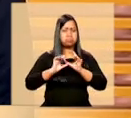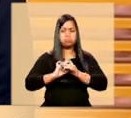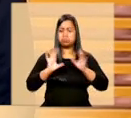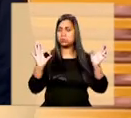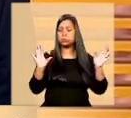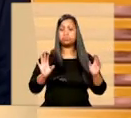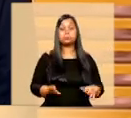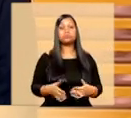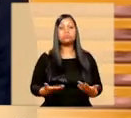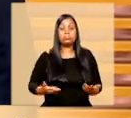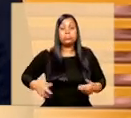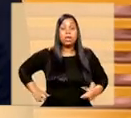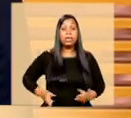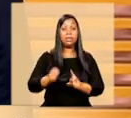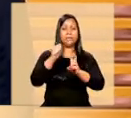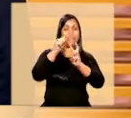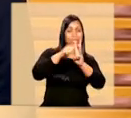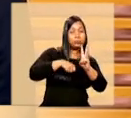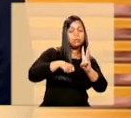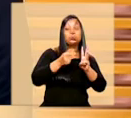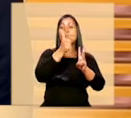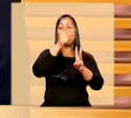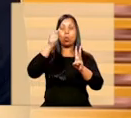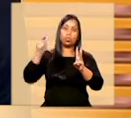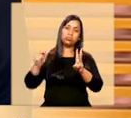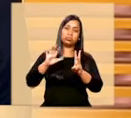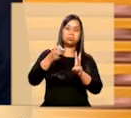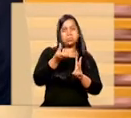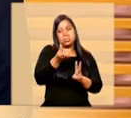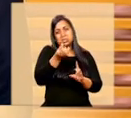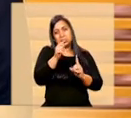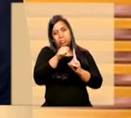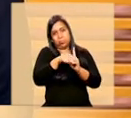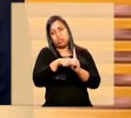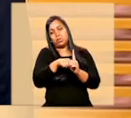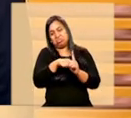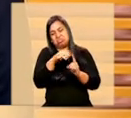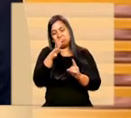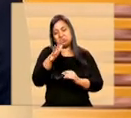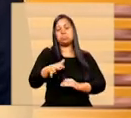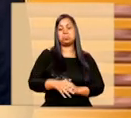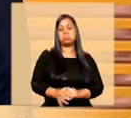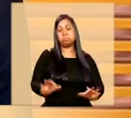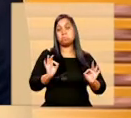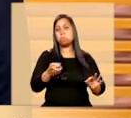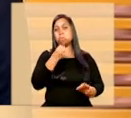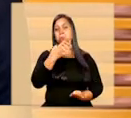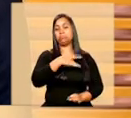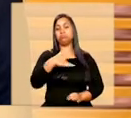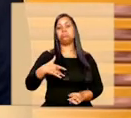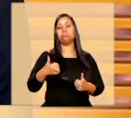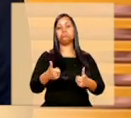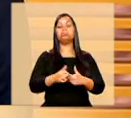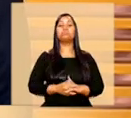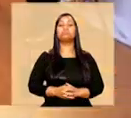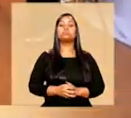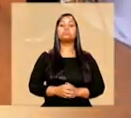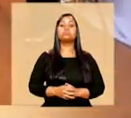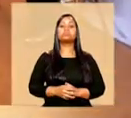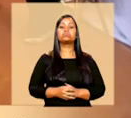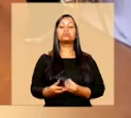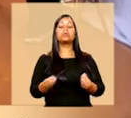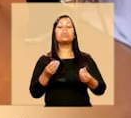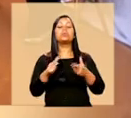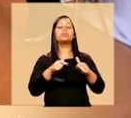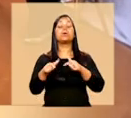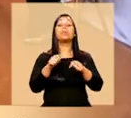mais. Então, para rim, 3 meses e para os outros órgãos, em torno de 6 meses, para que ele possa estar realmente bem de saúde. Okay. Regiane, qual que